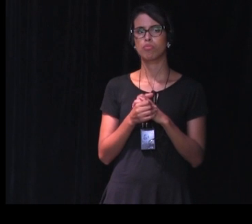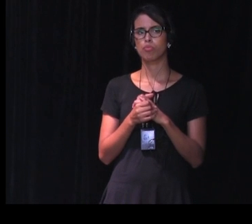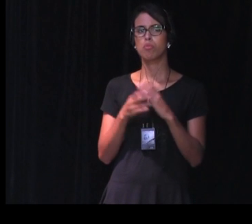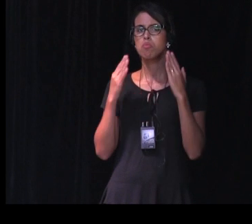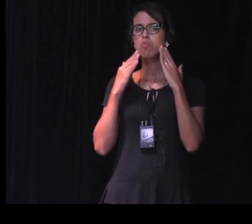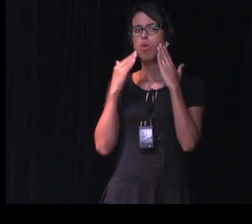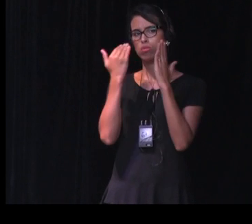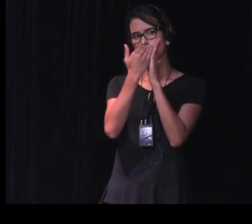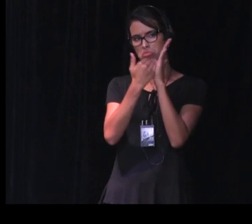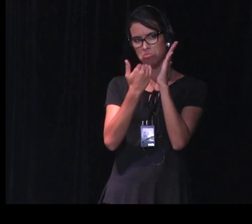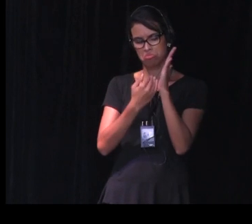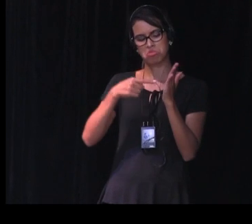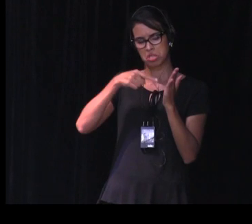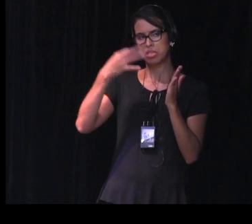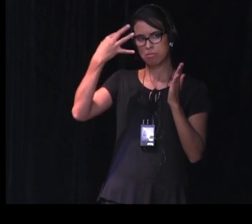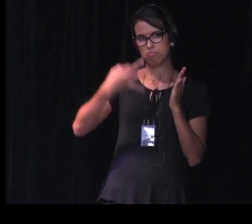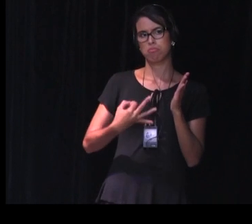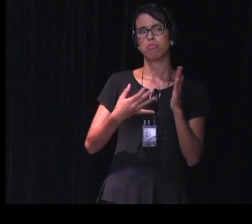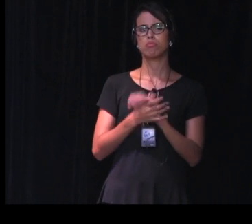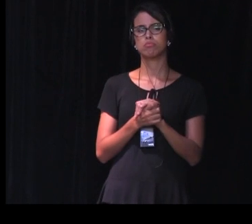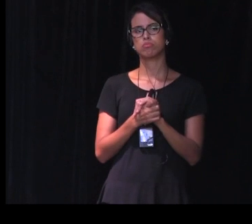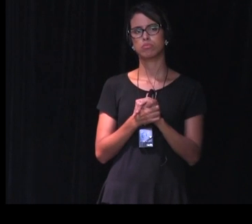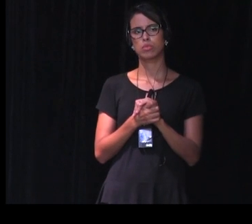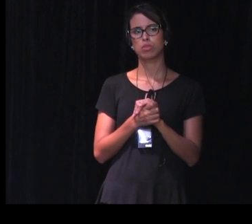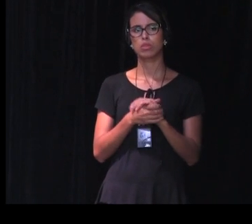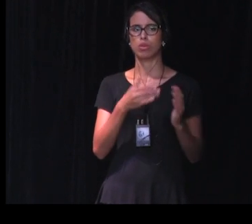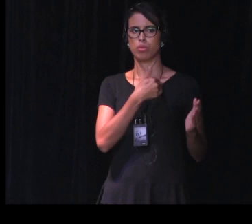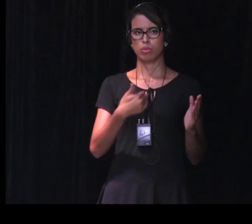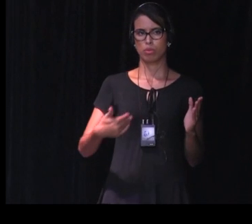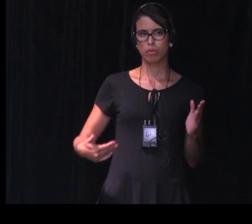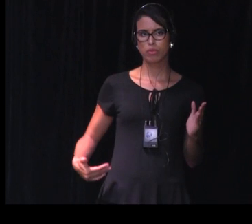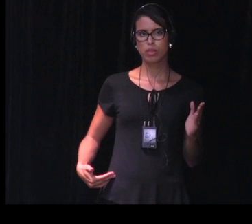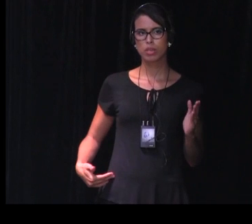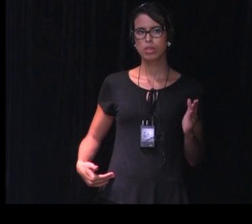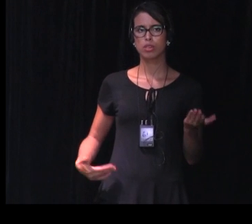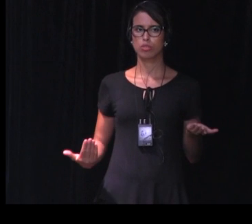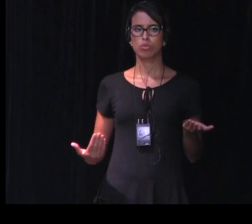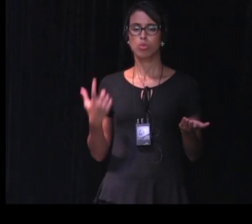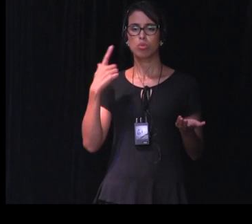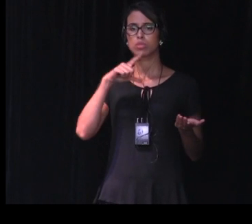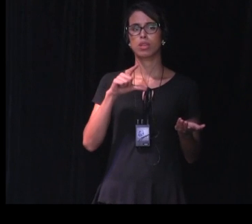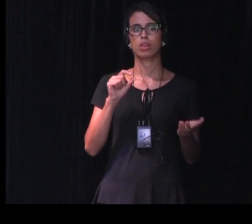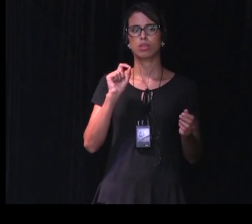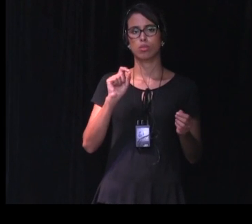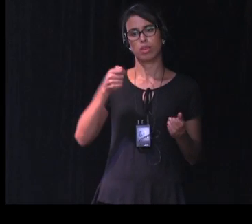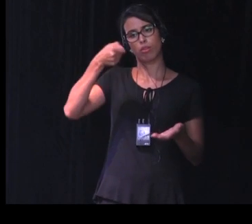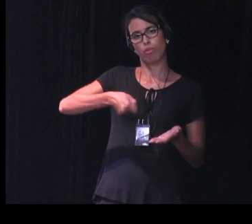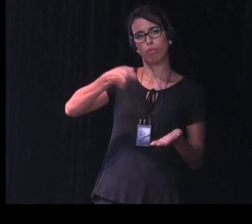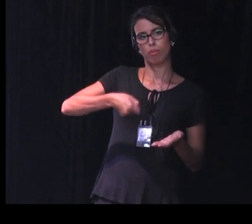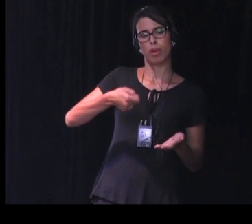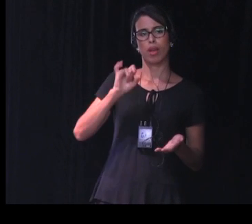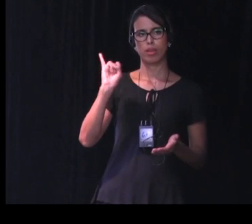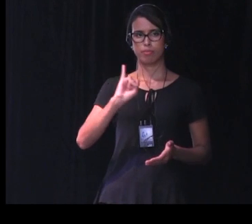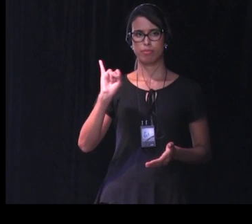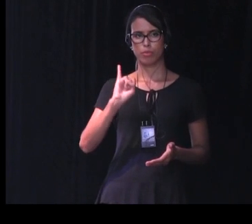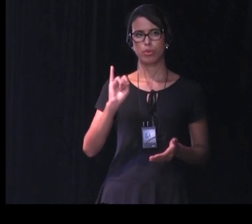Que demonstra um levantamento muito mais preciso e faz com que o governo consiga fazer o que ele sempre